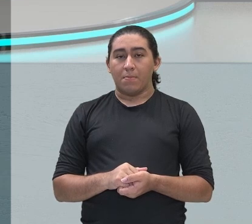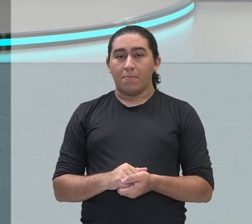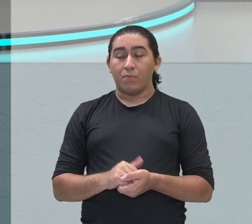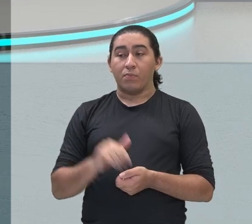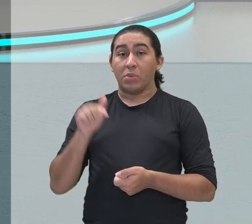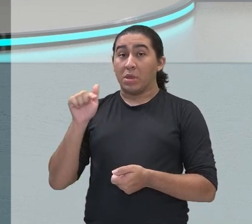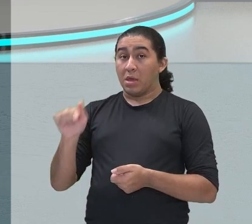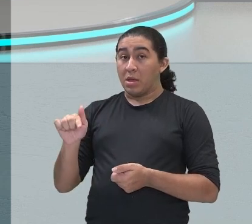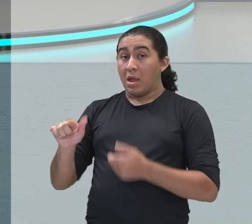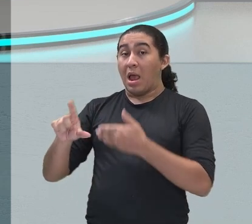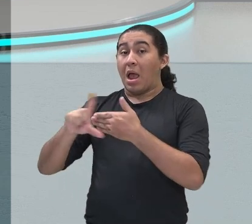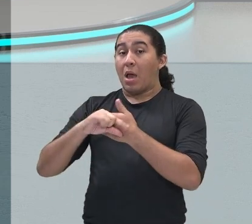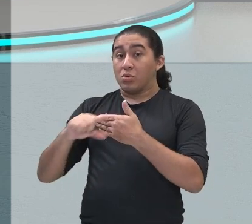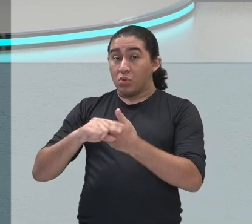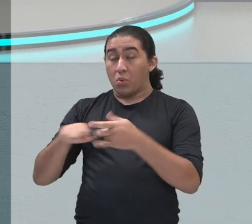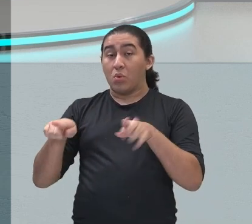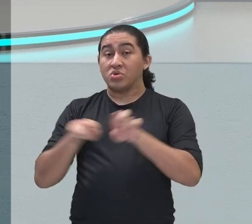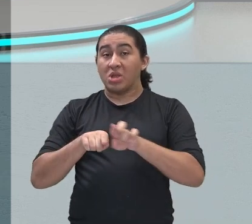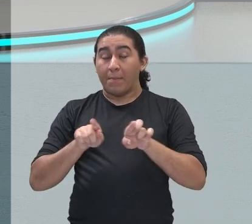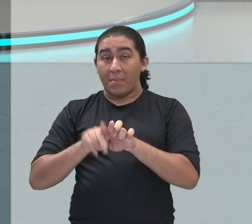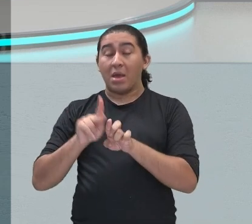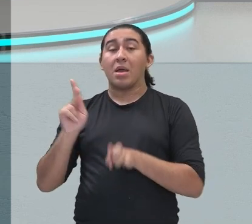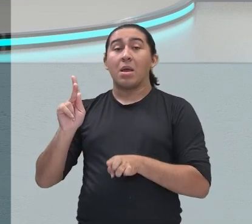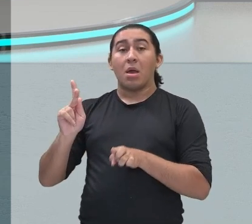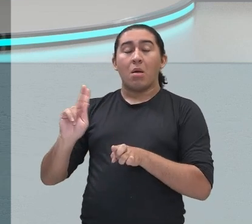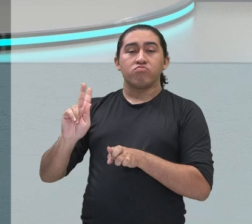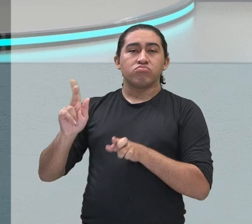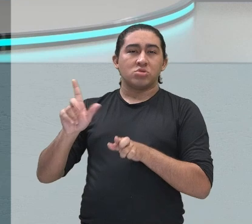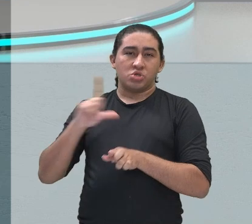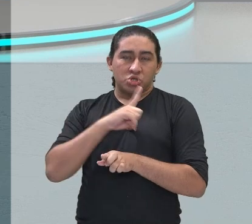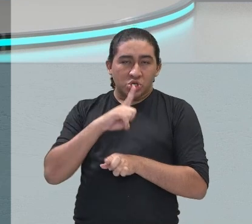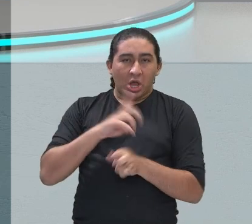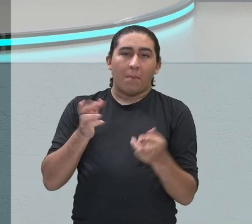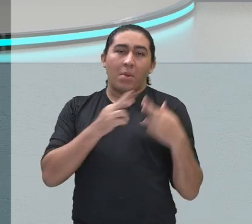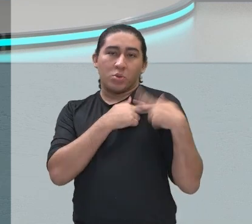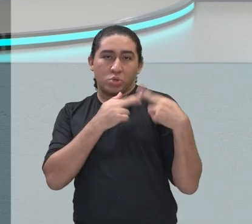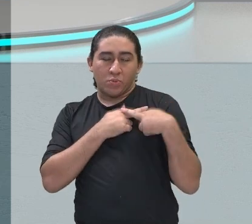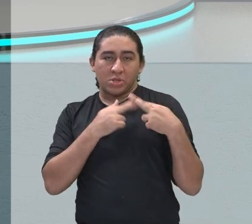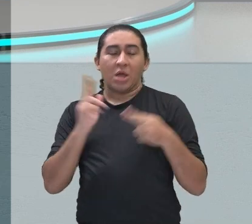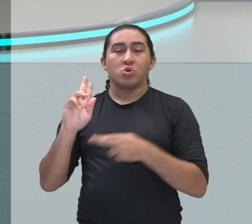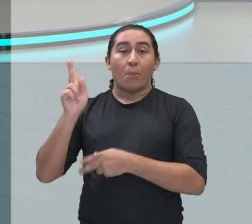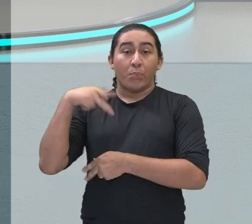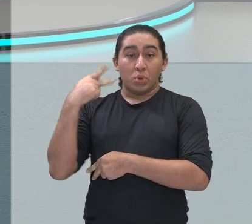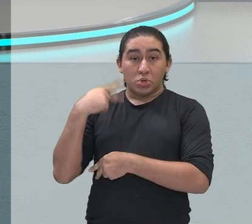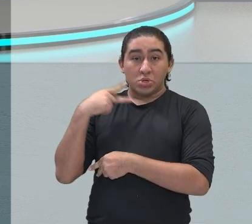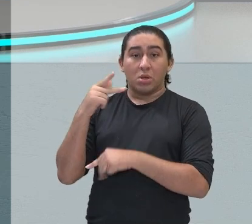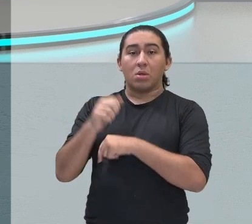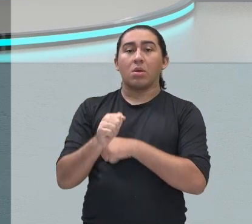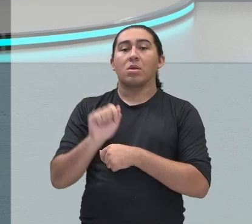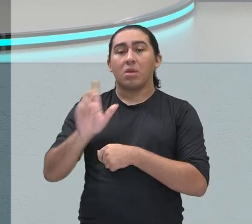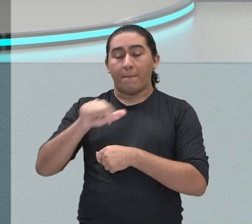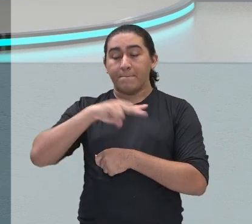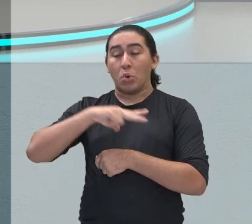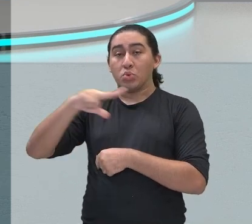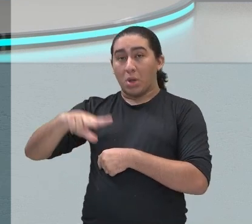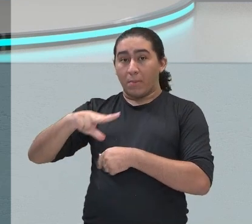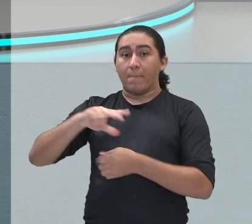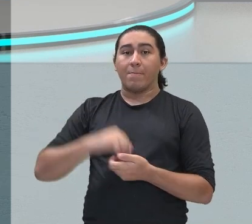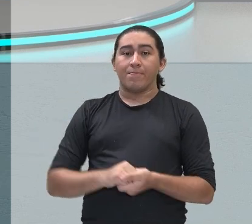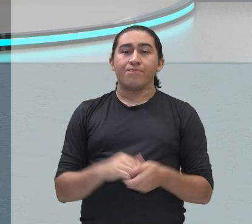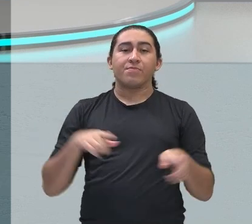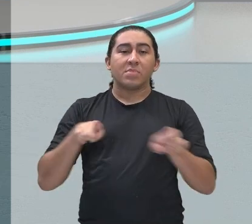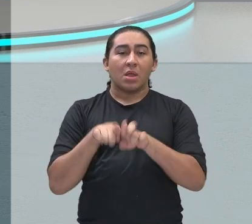e vereador português. Ele já era vereador, já existia lá a política, né? Registrou suas